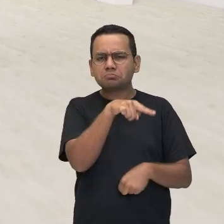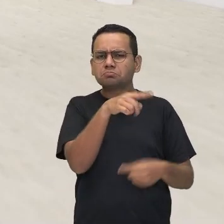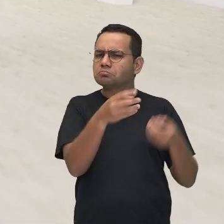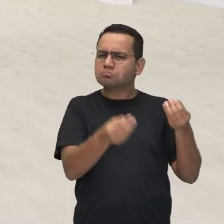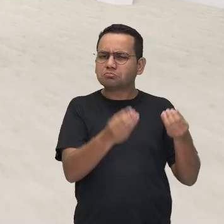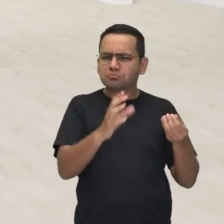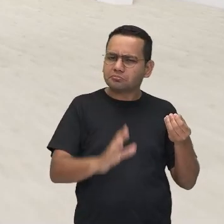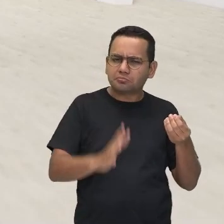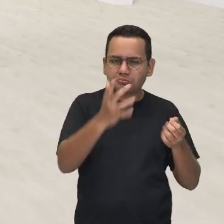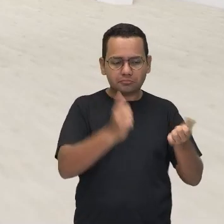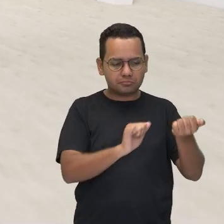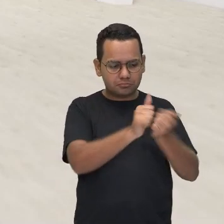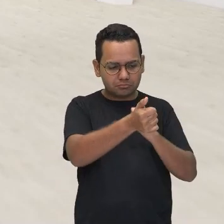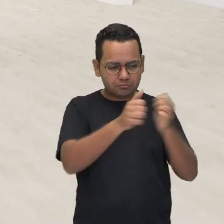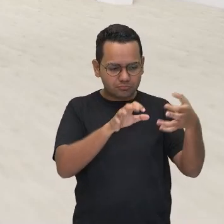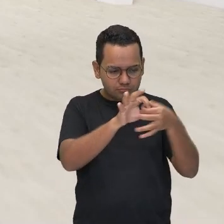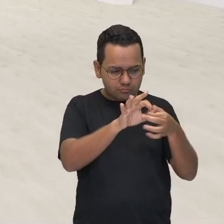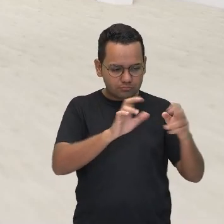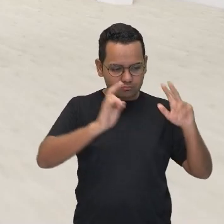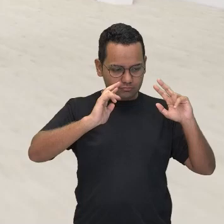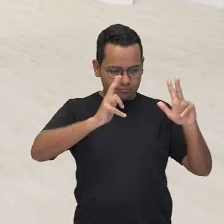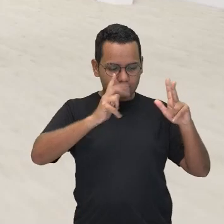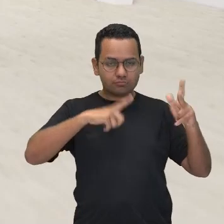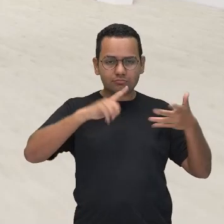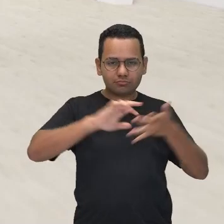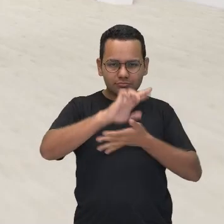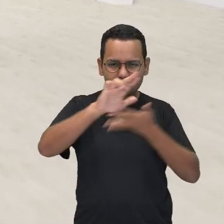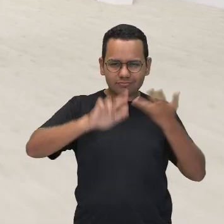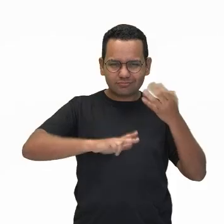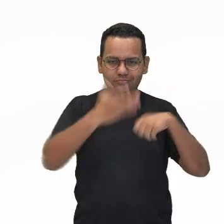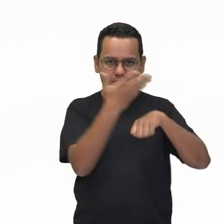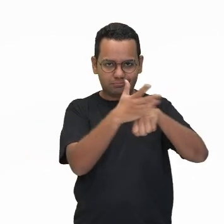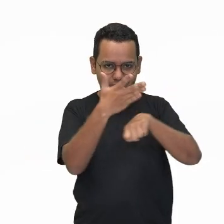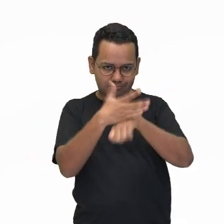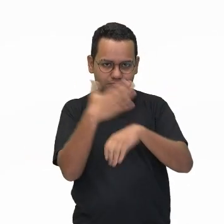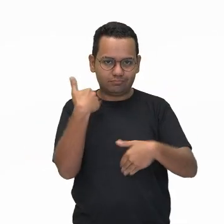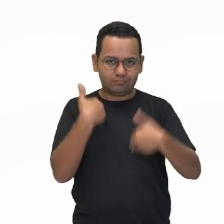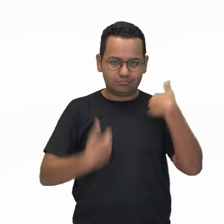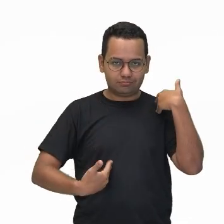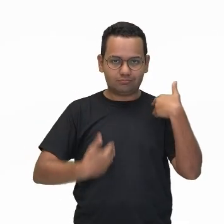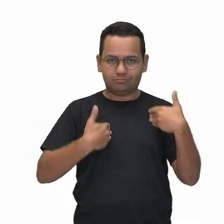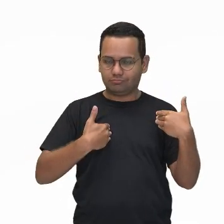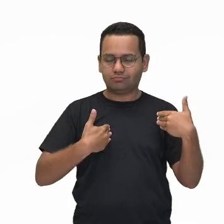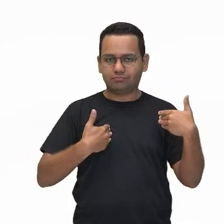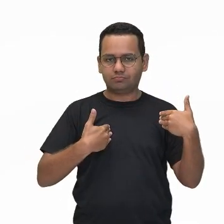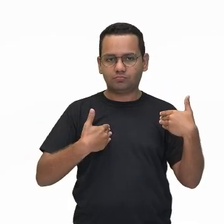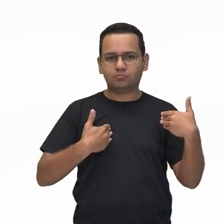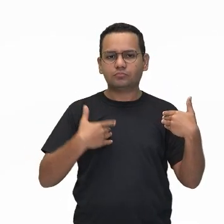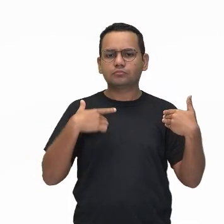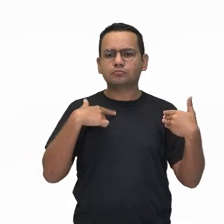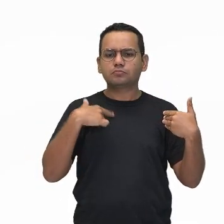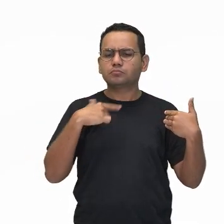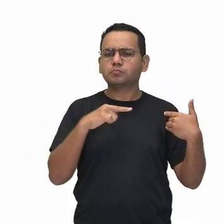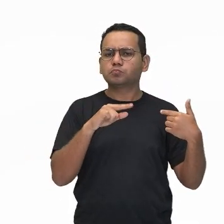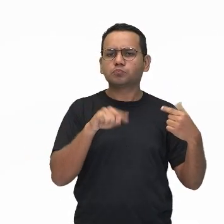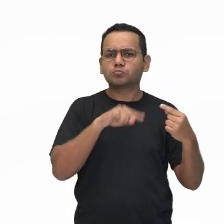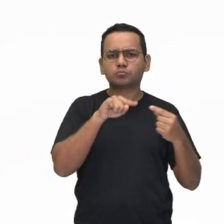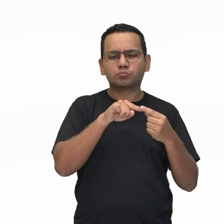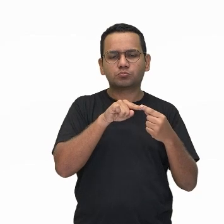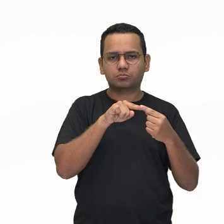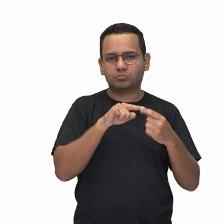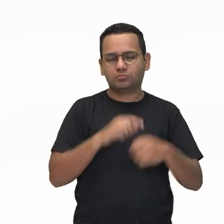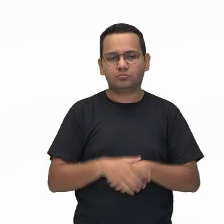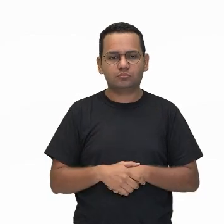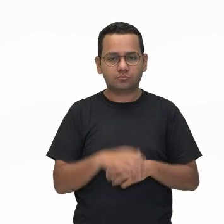que que os esportes de Aventura O que que as práticas eh de corporais de aventuras tê como seu significado vamos lá então a